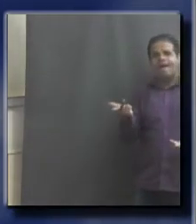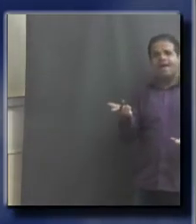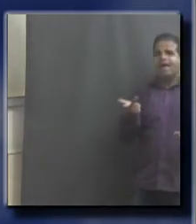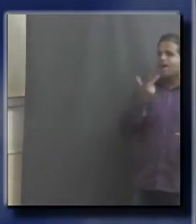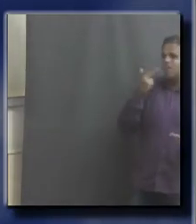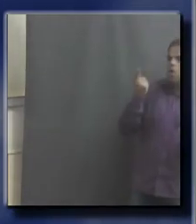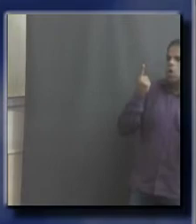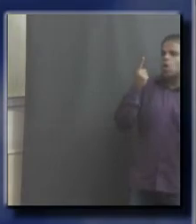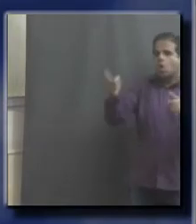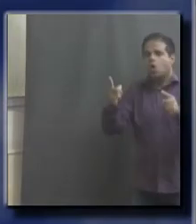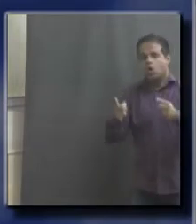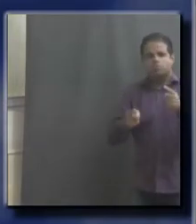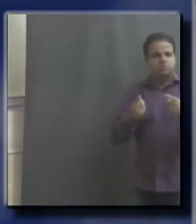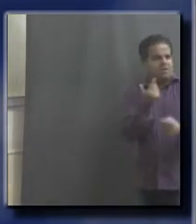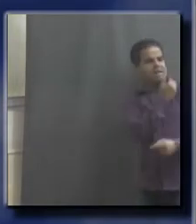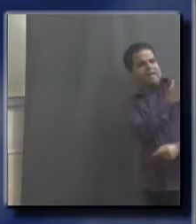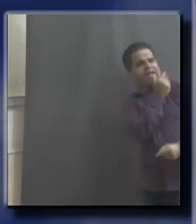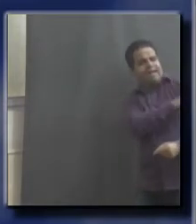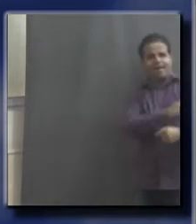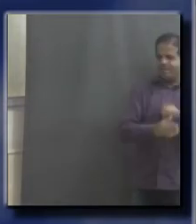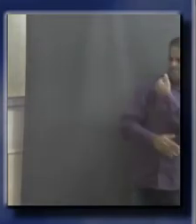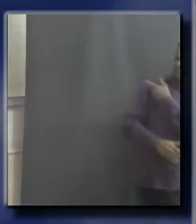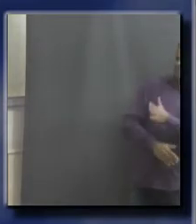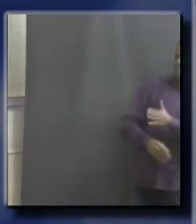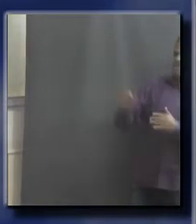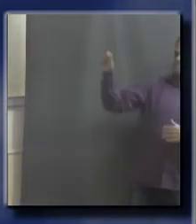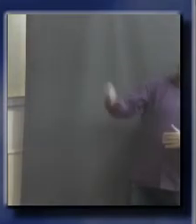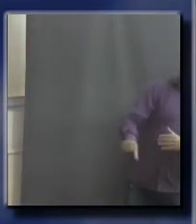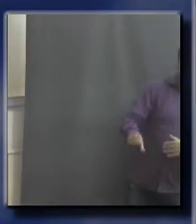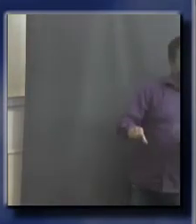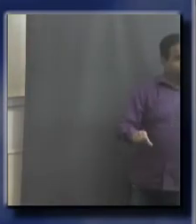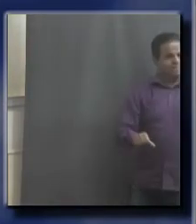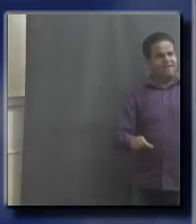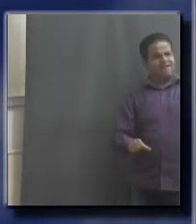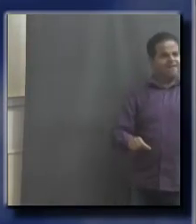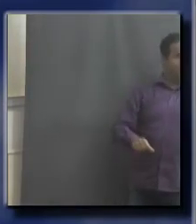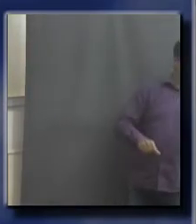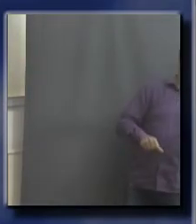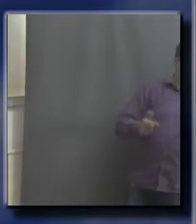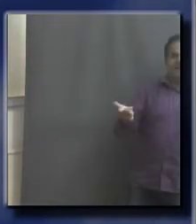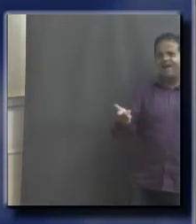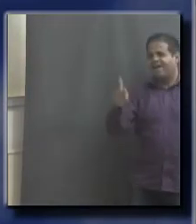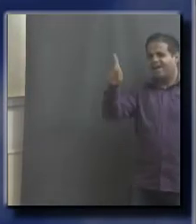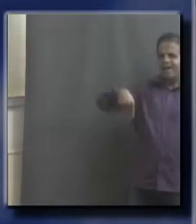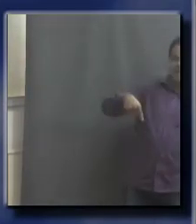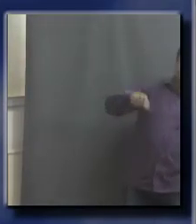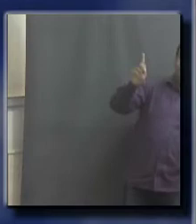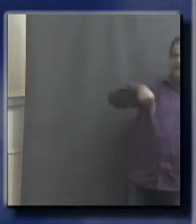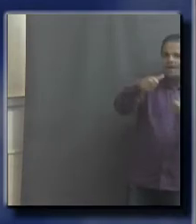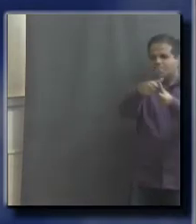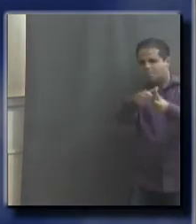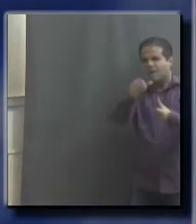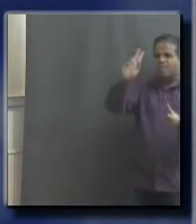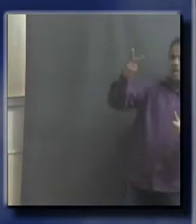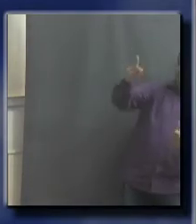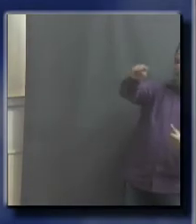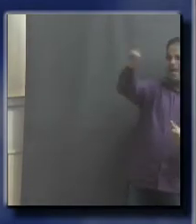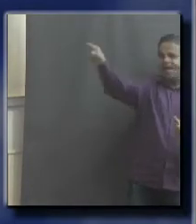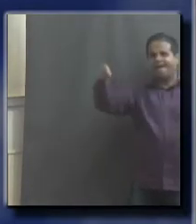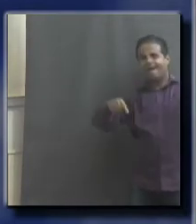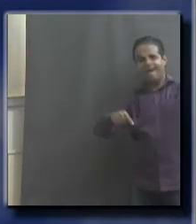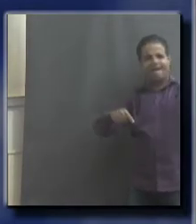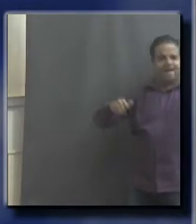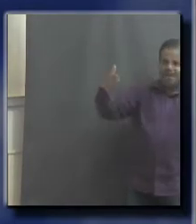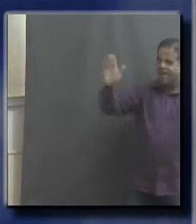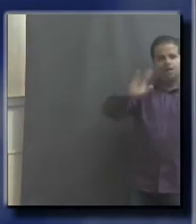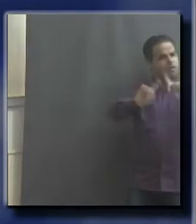desigualdades raciais. Nós temos uma psicologia assexuada, sem gênero, né? Não se debruça